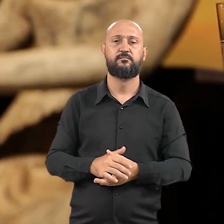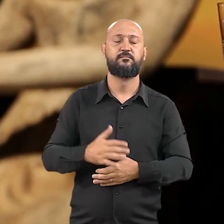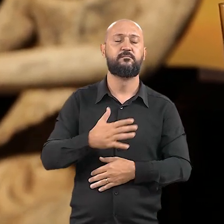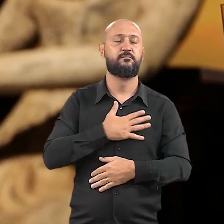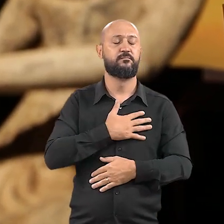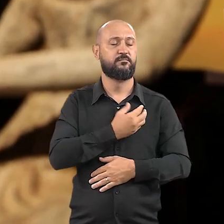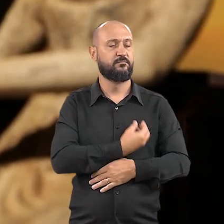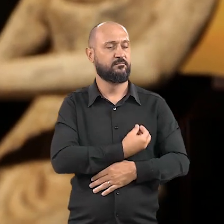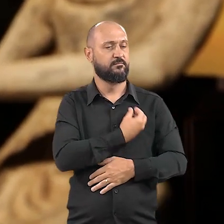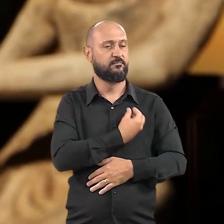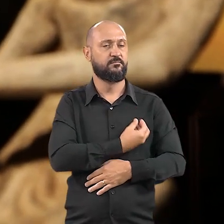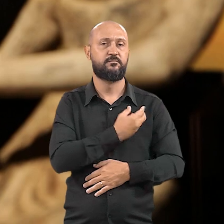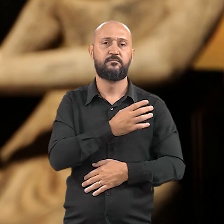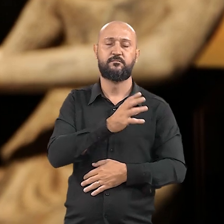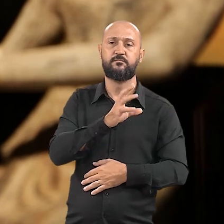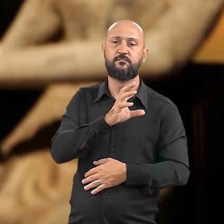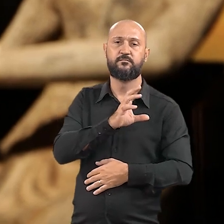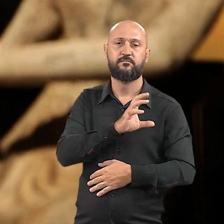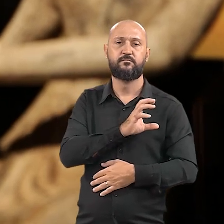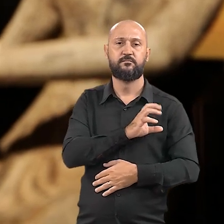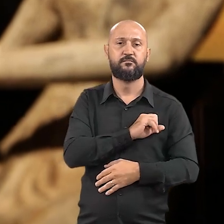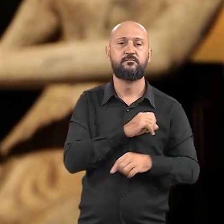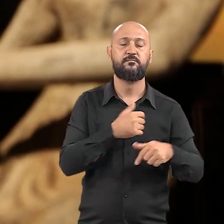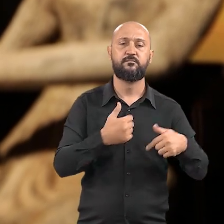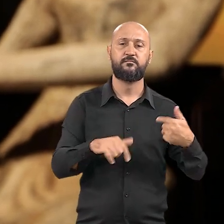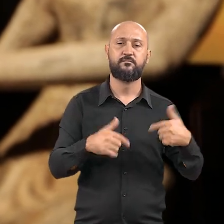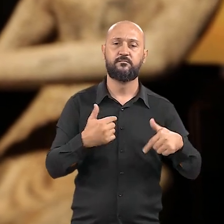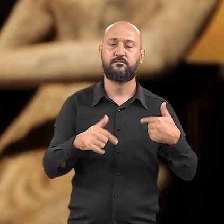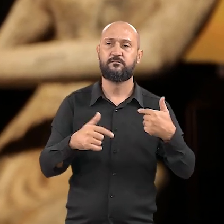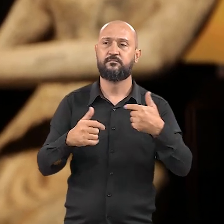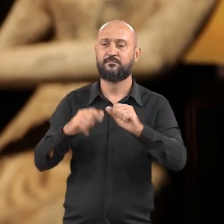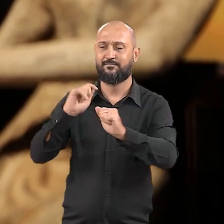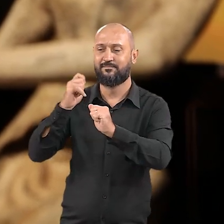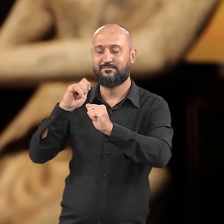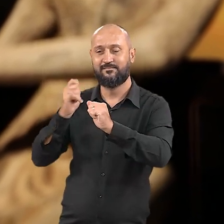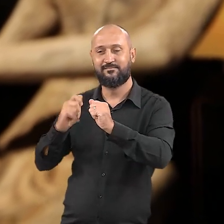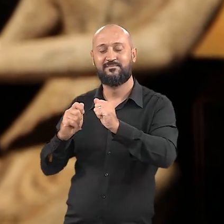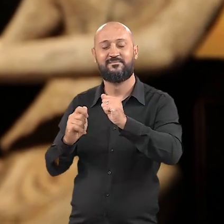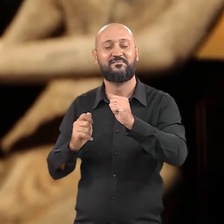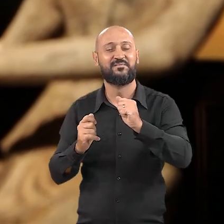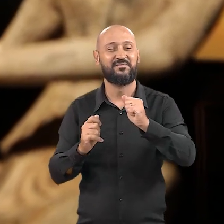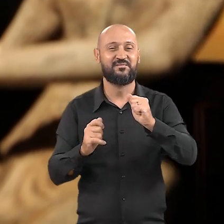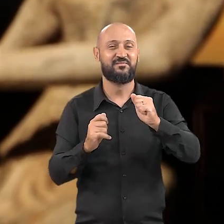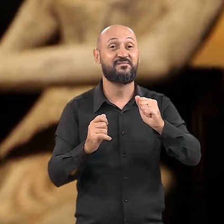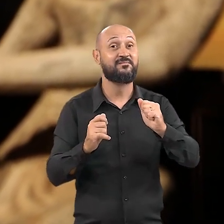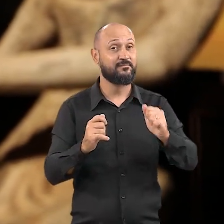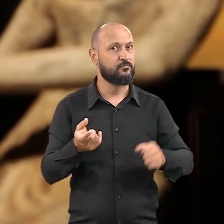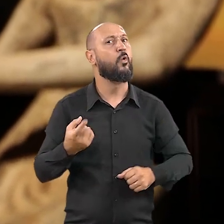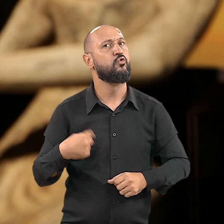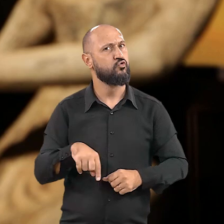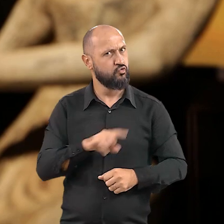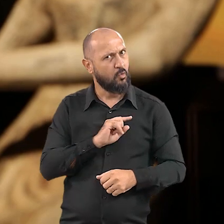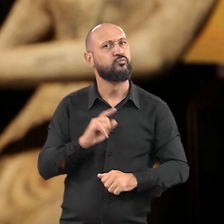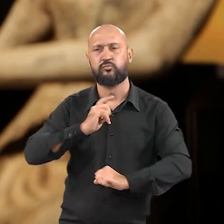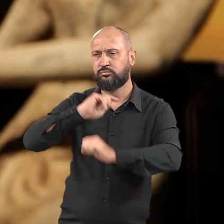Minha vida, meu amor e meu trabalho, meu artesanato,